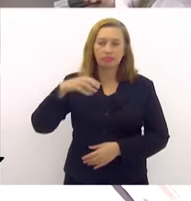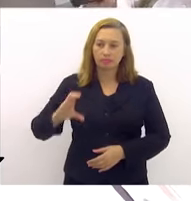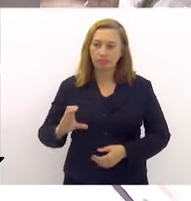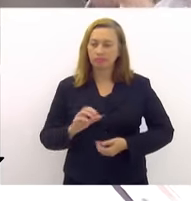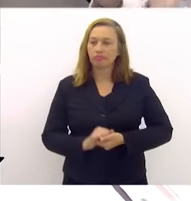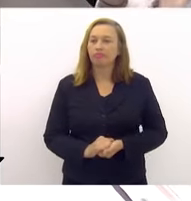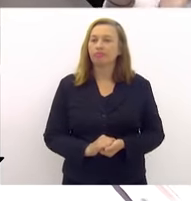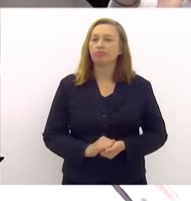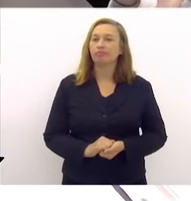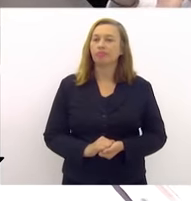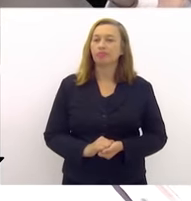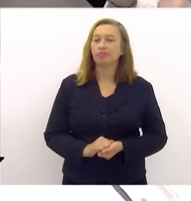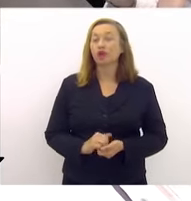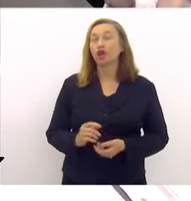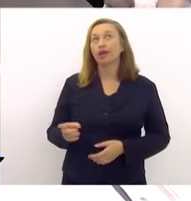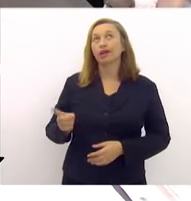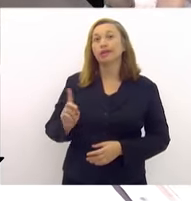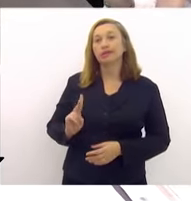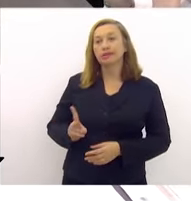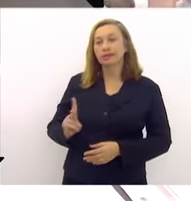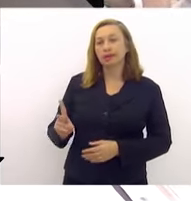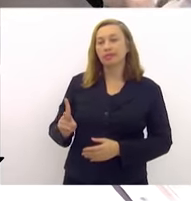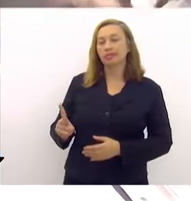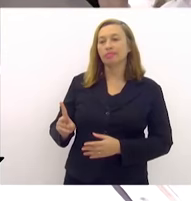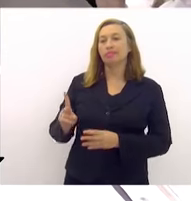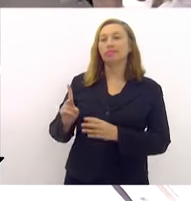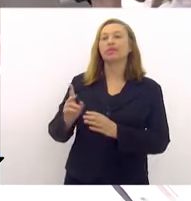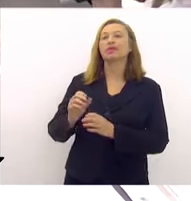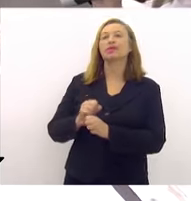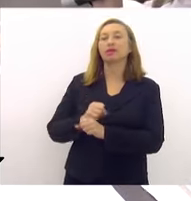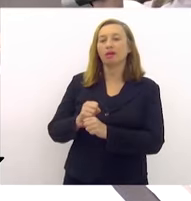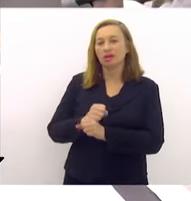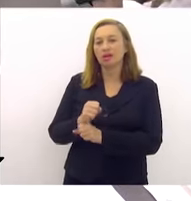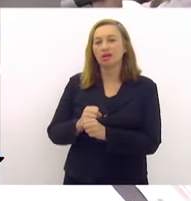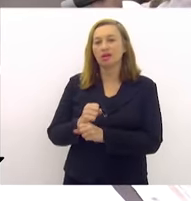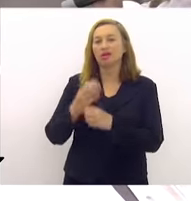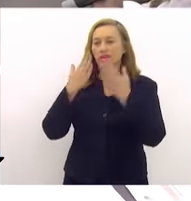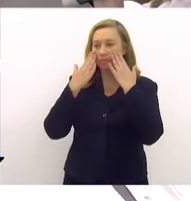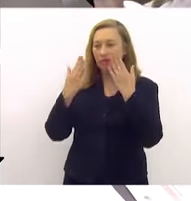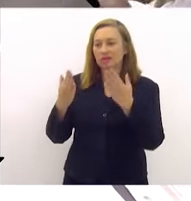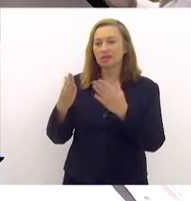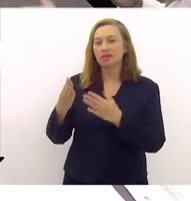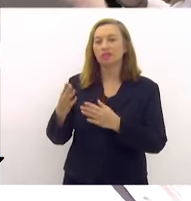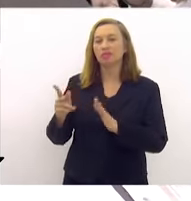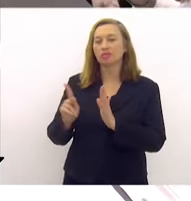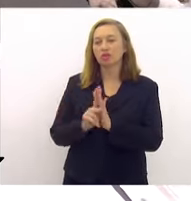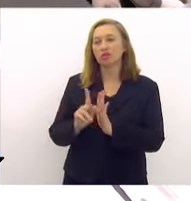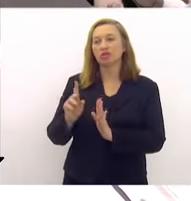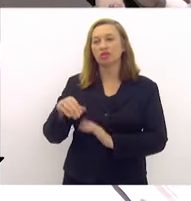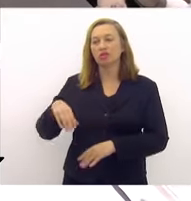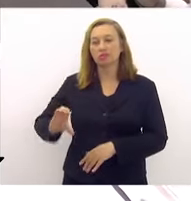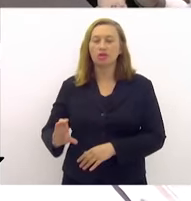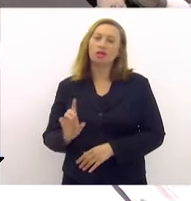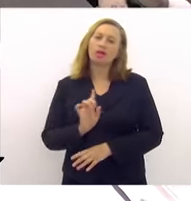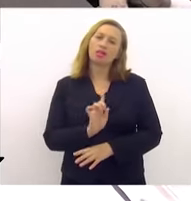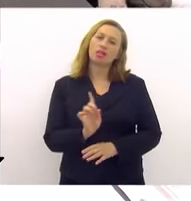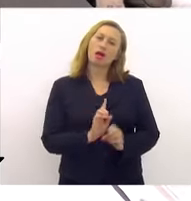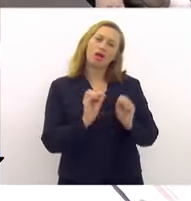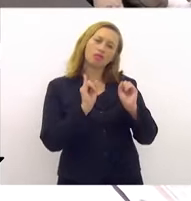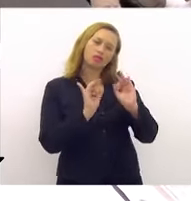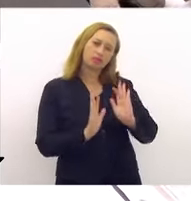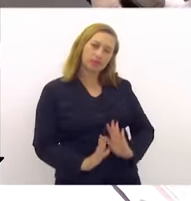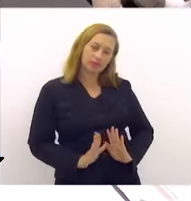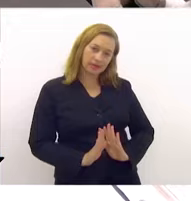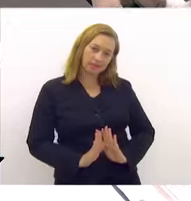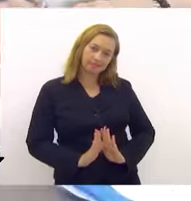Isso. O Mink todo ano apresenta esse projeto. Não. Vossa Excelência está equivocado, por isso que eu tenho que esclarecer.